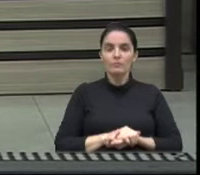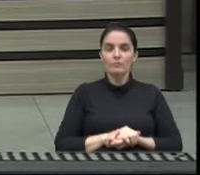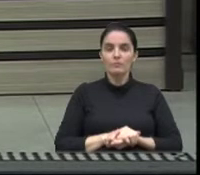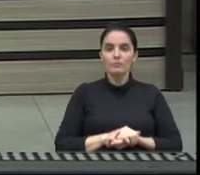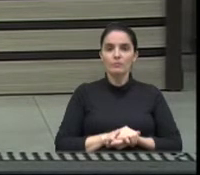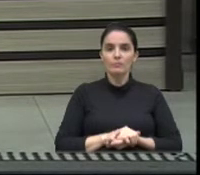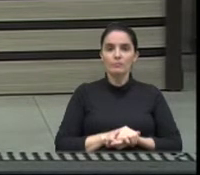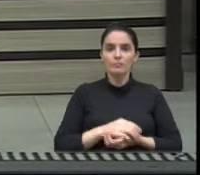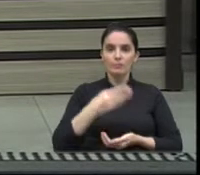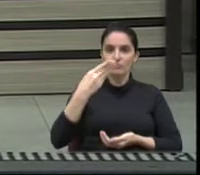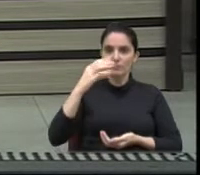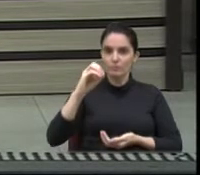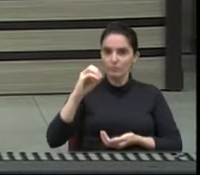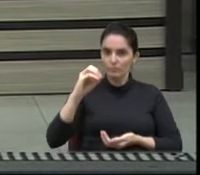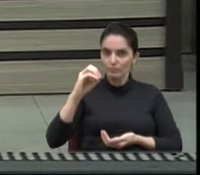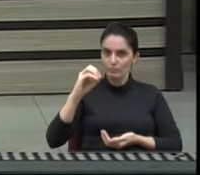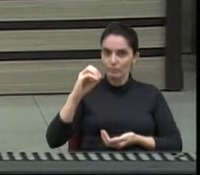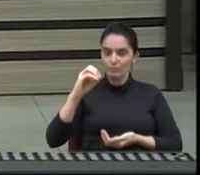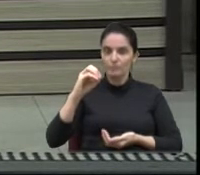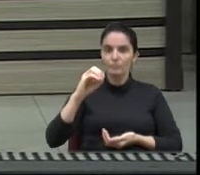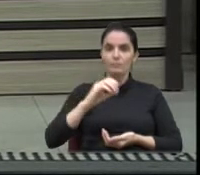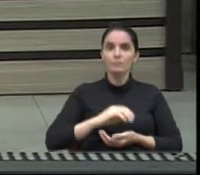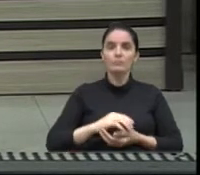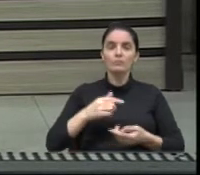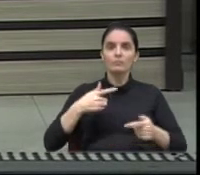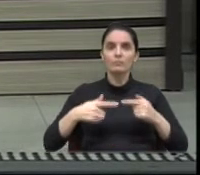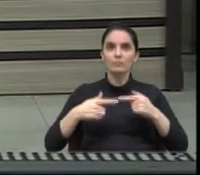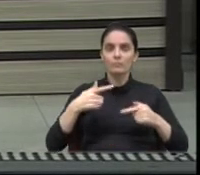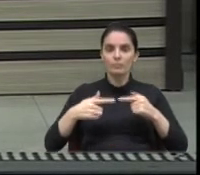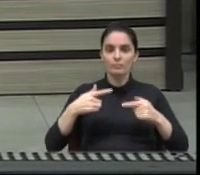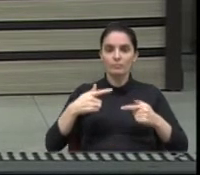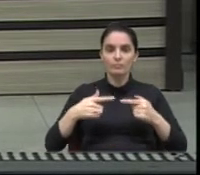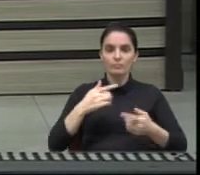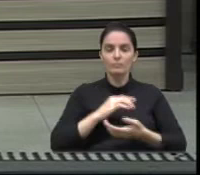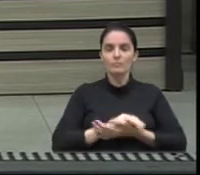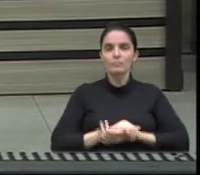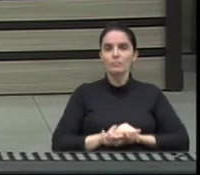Moção número 30 está em discussão.